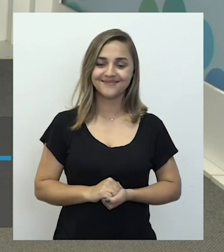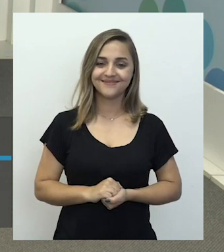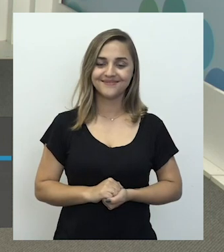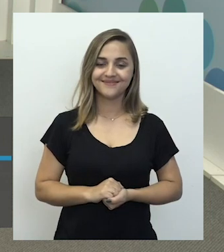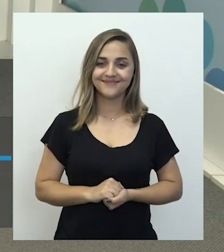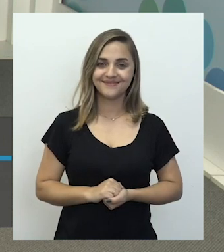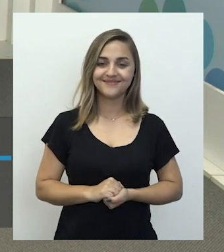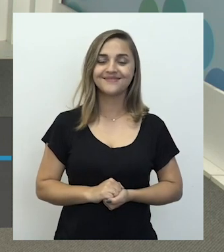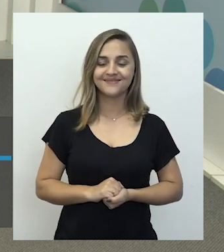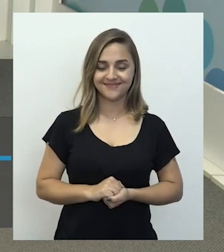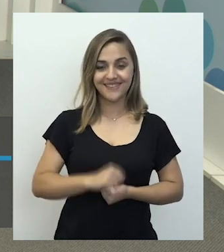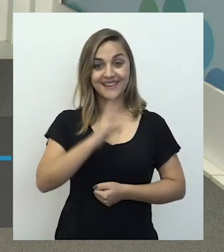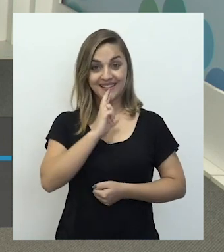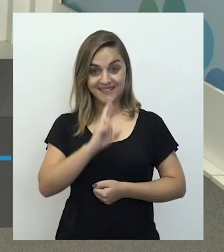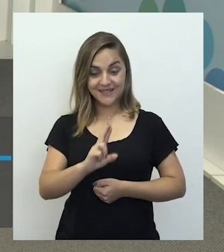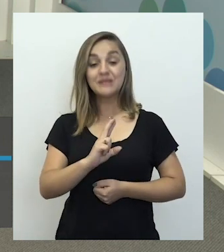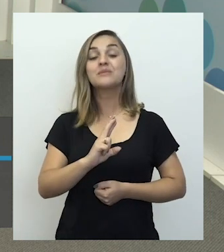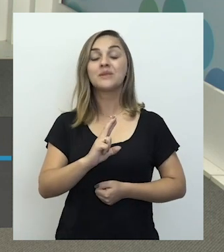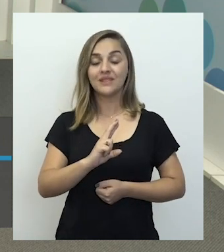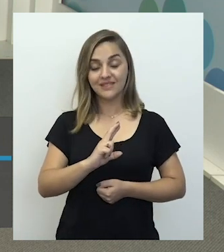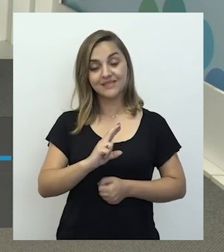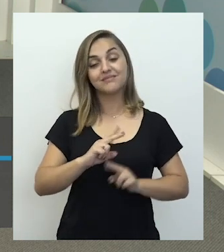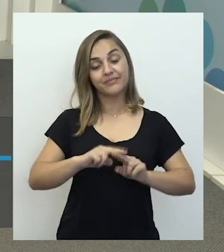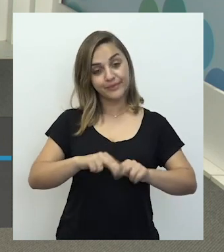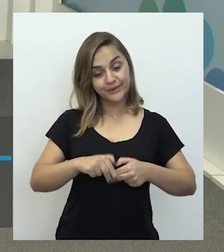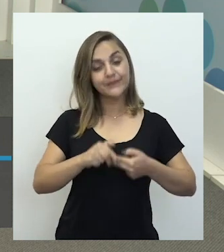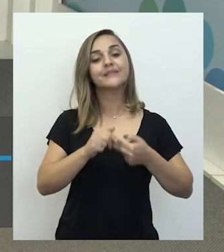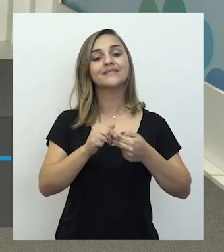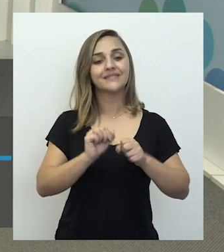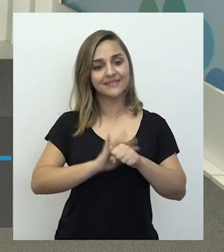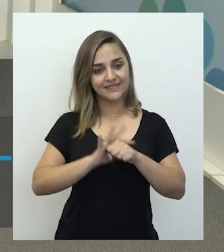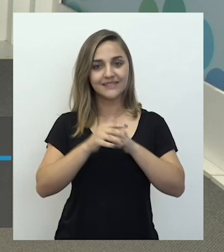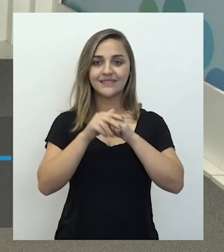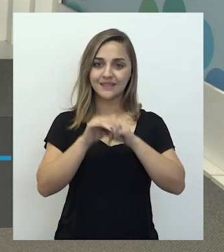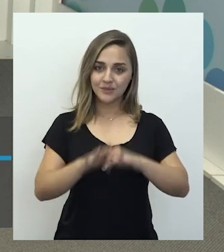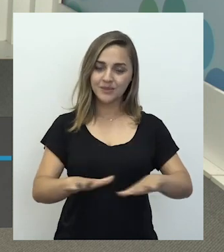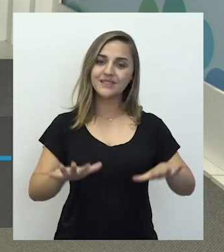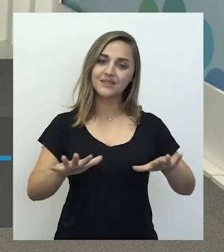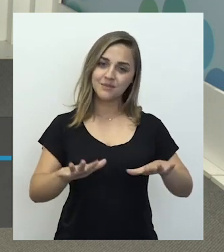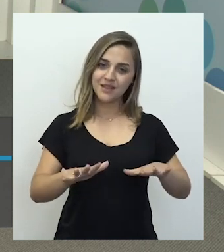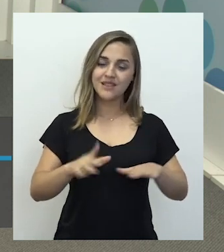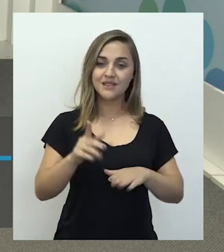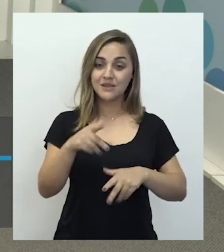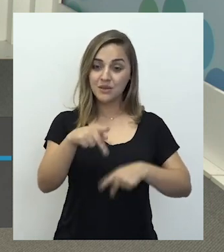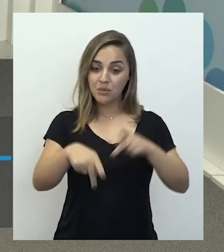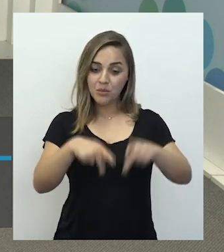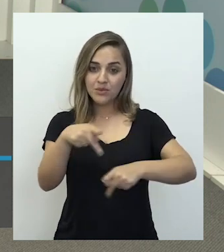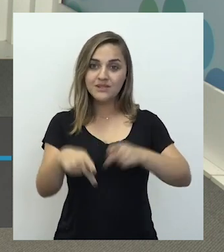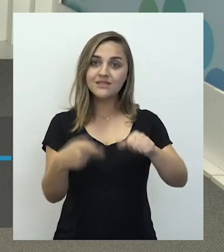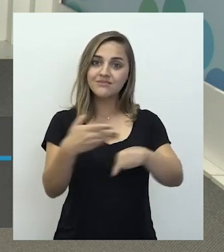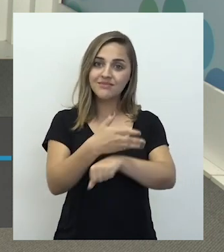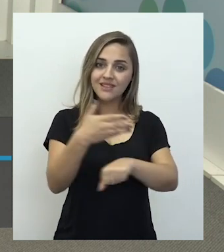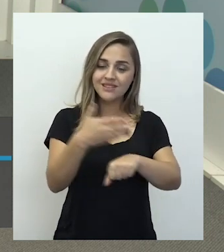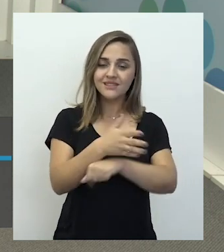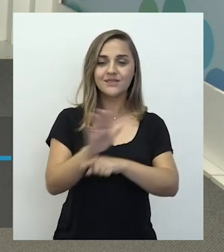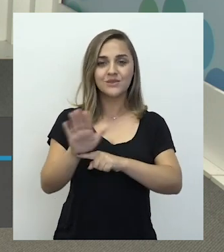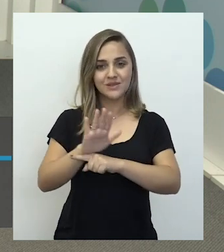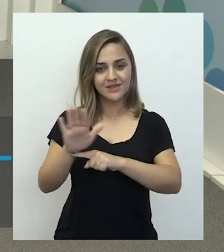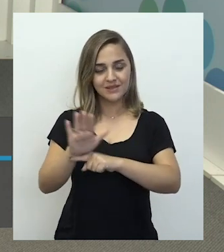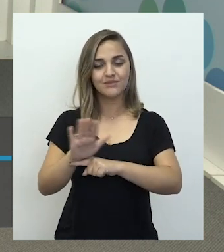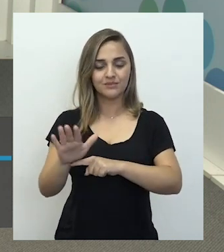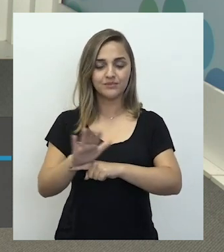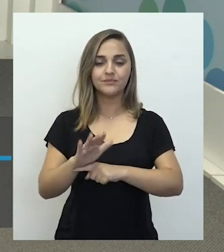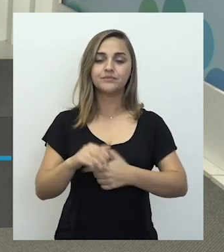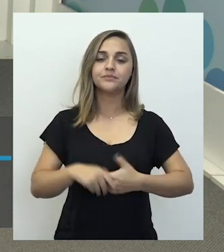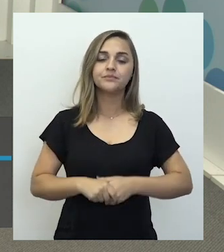por conta da pandemia, isso, né? Isso, ótimo. Pandemia. Então, para que as pessoas tenham acesso ao cinema, mesmo em contexto de pandemia. E a última